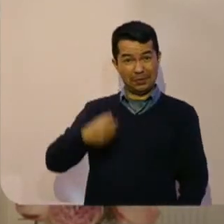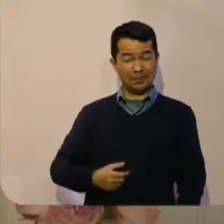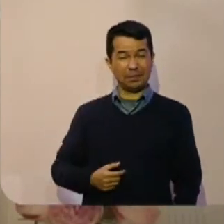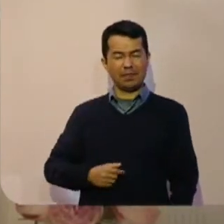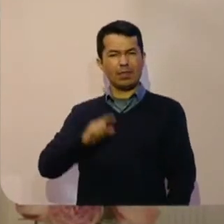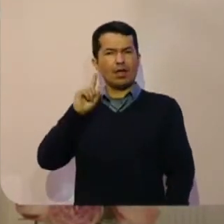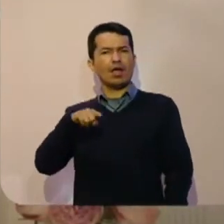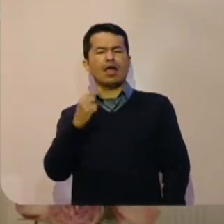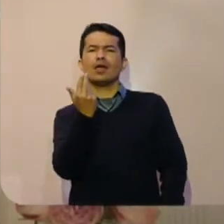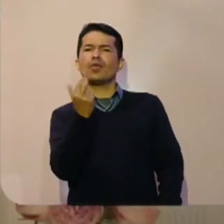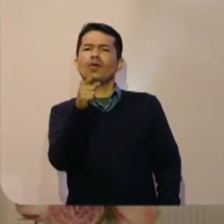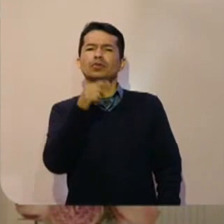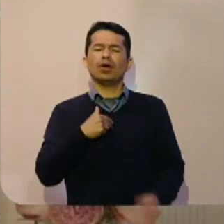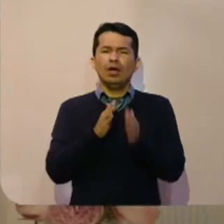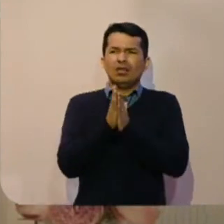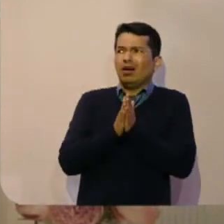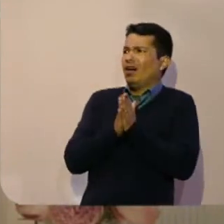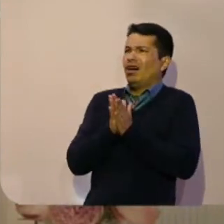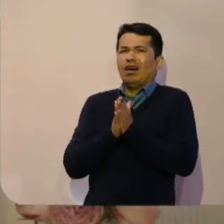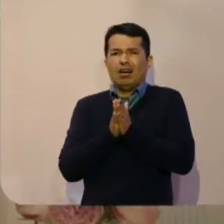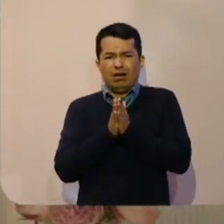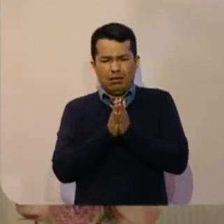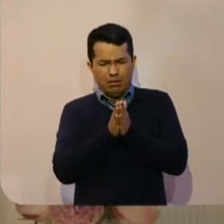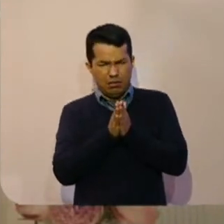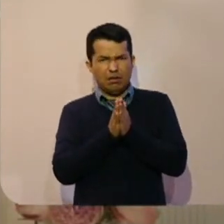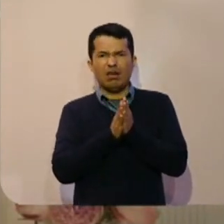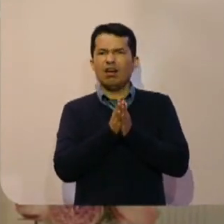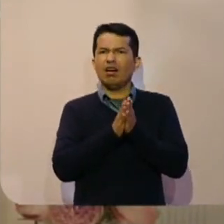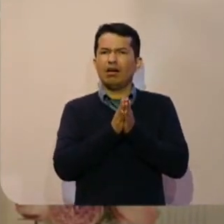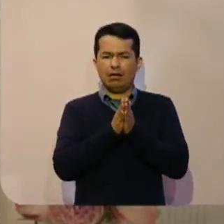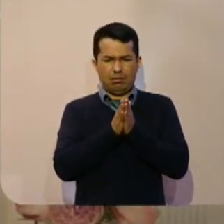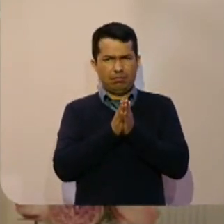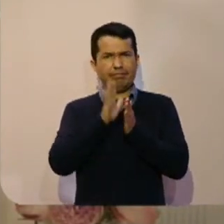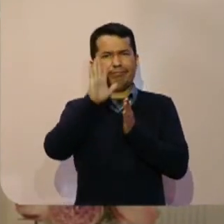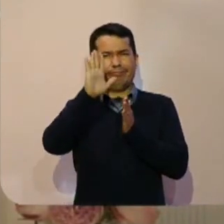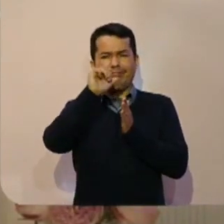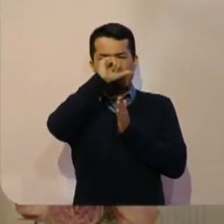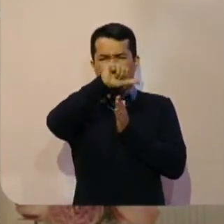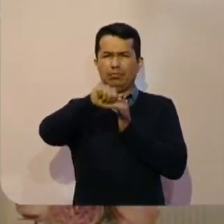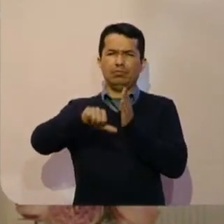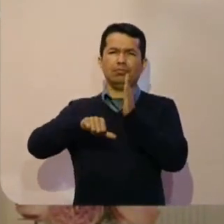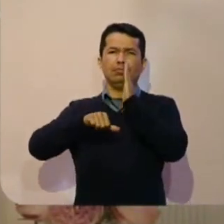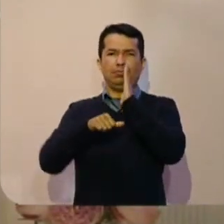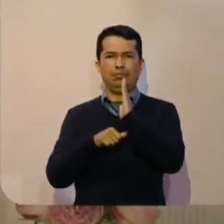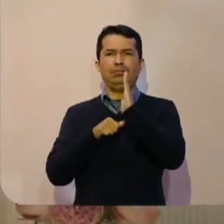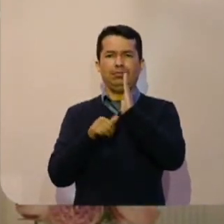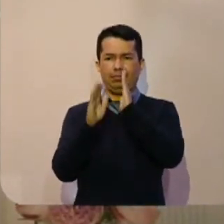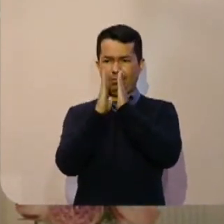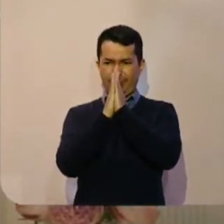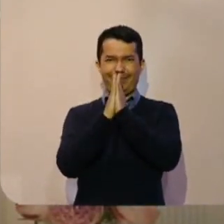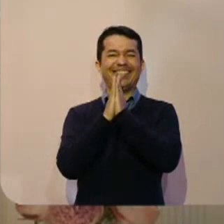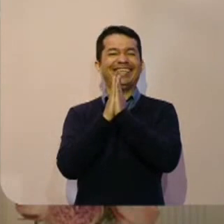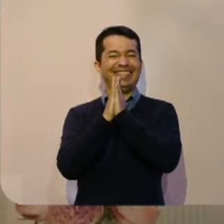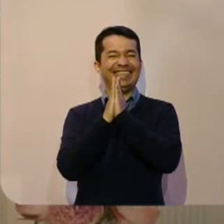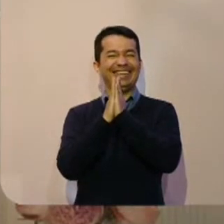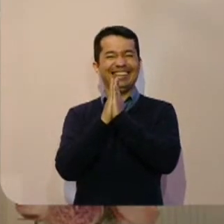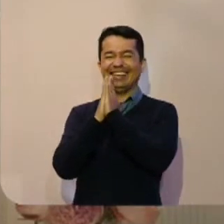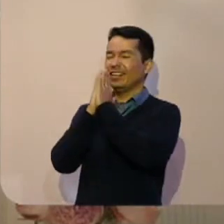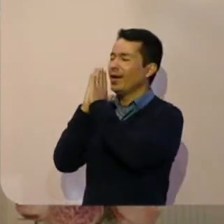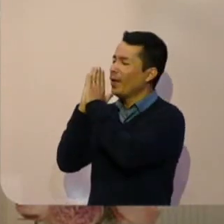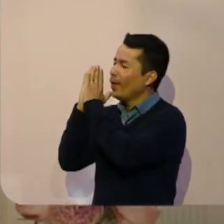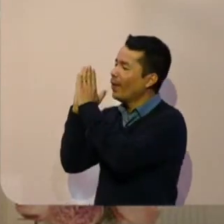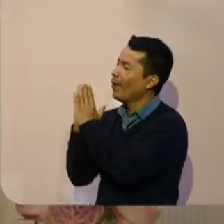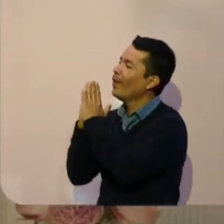a ansiedade pela oração. Tá? Por quê? Porque quando você